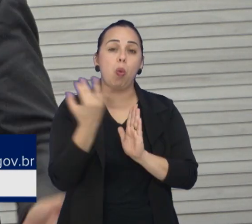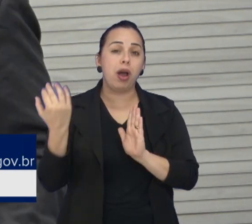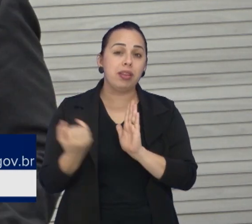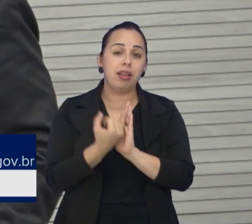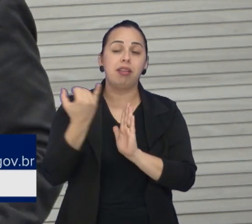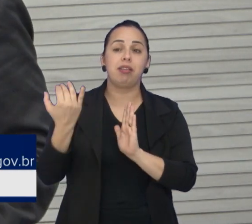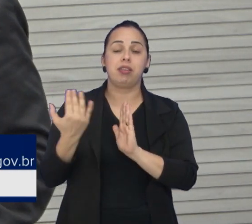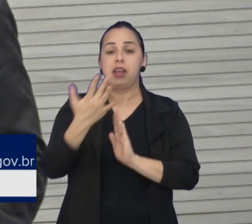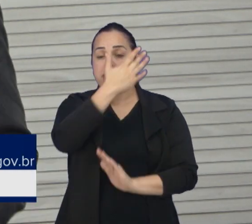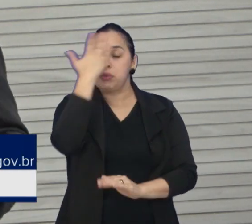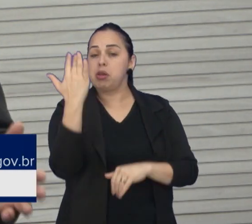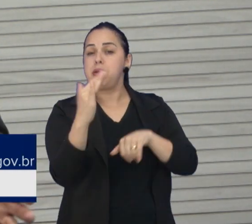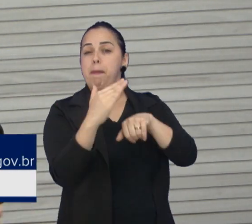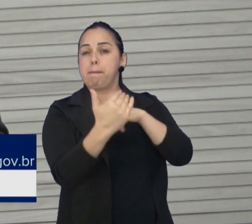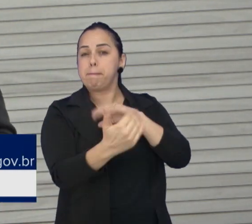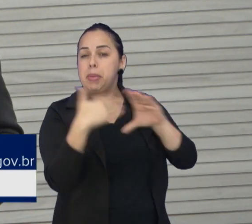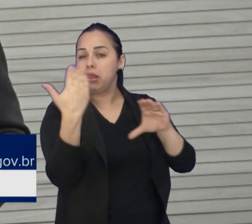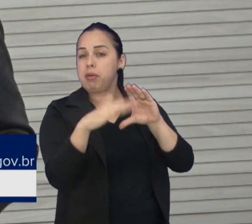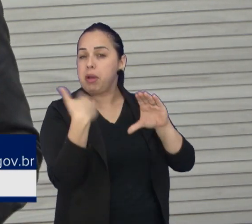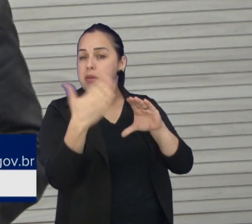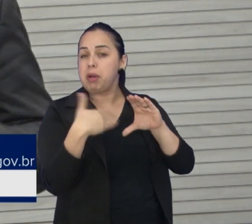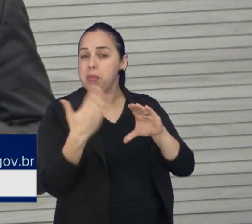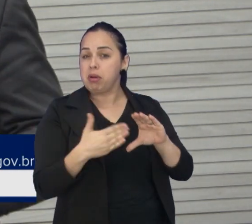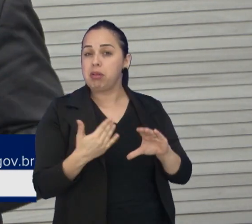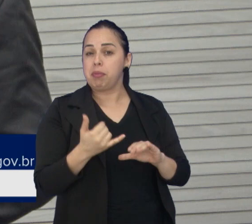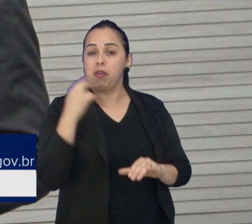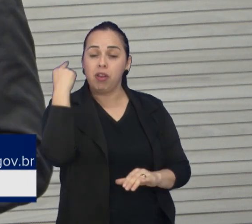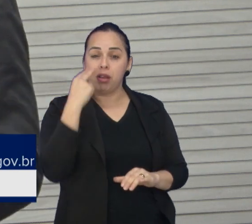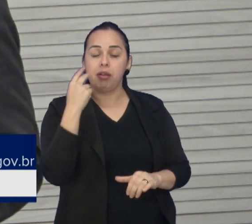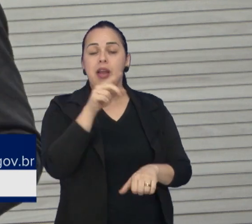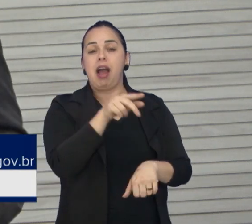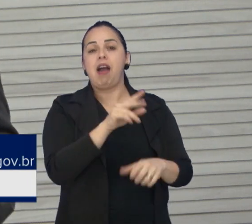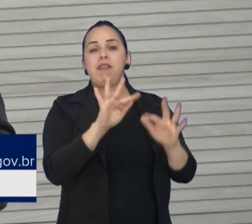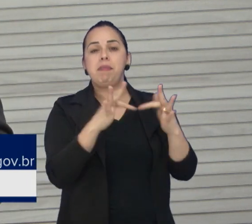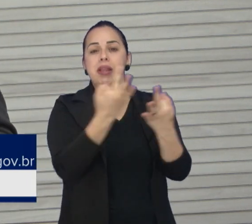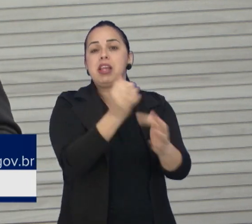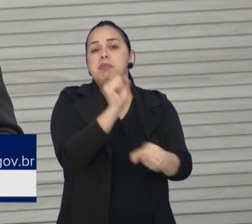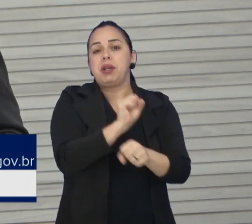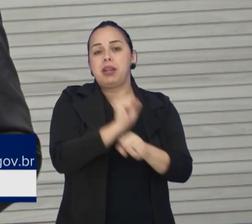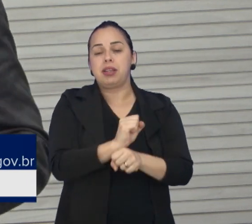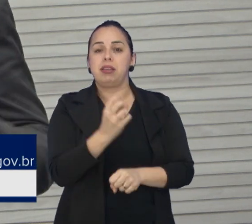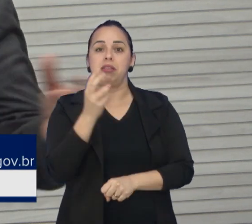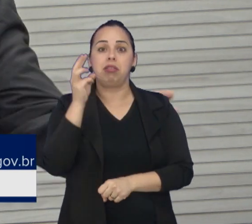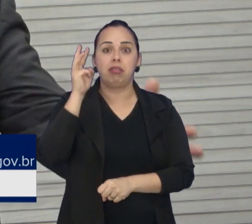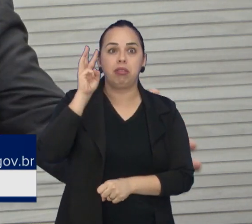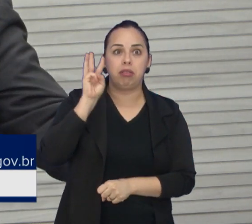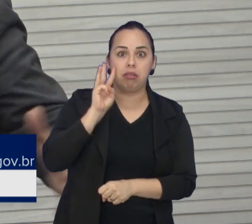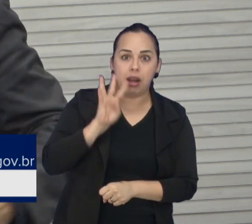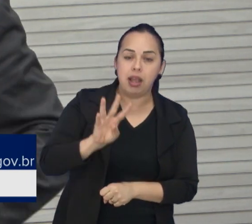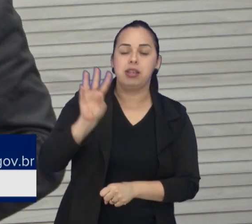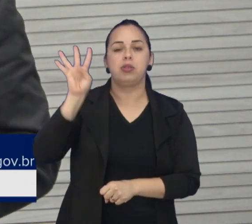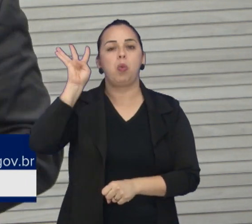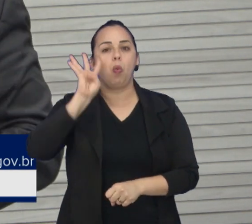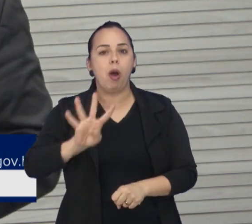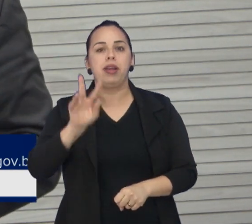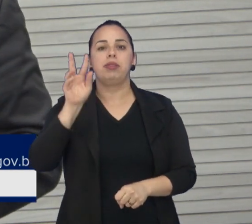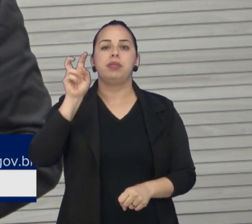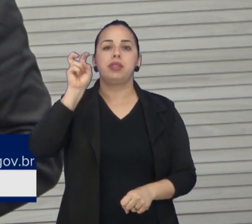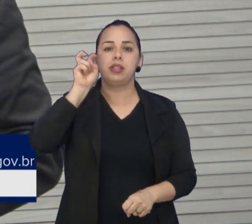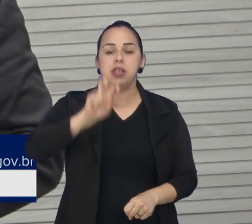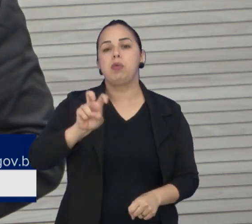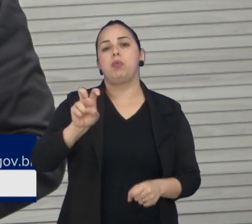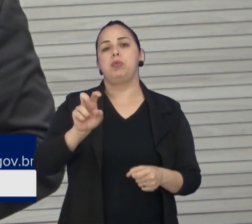é acionado, porque a família está aguardando por 3, 4, 5, 6, às vezes até 7 dias por um